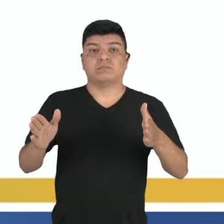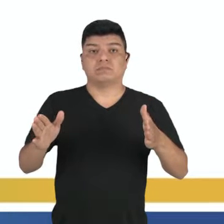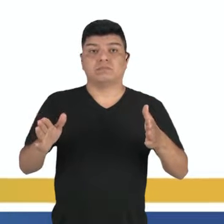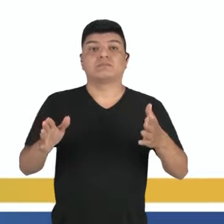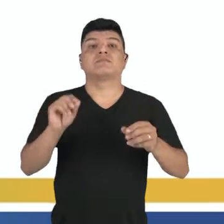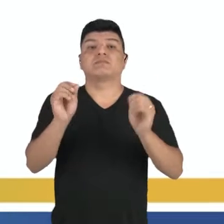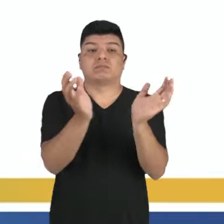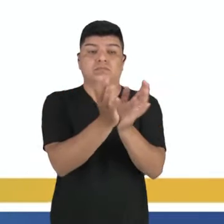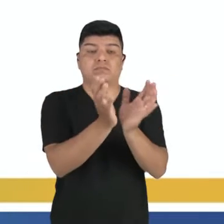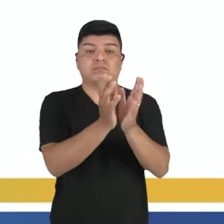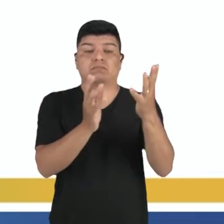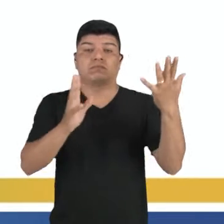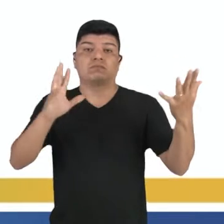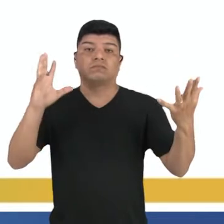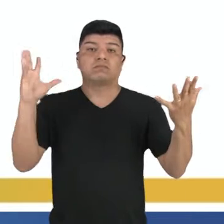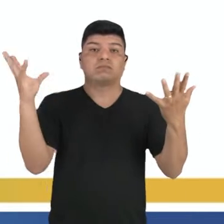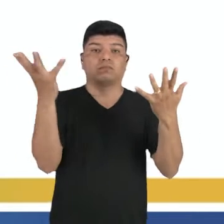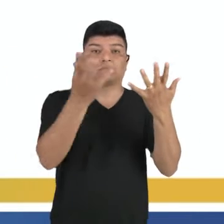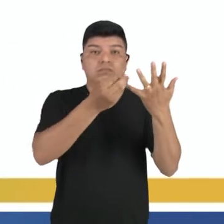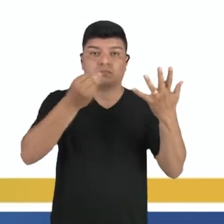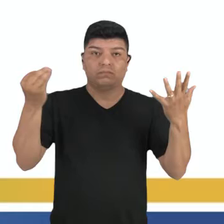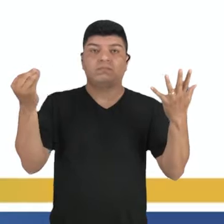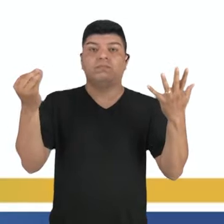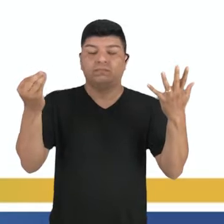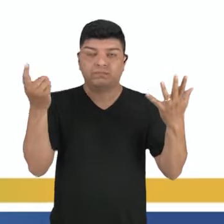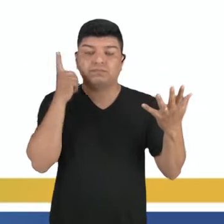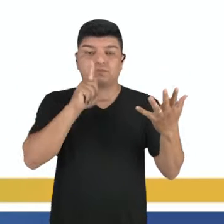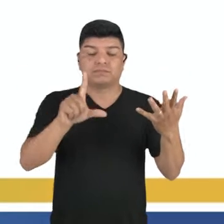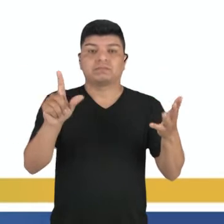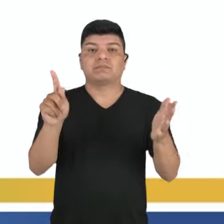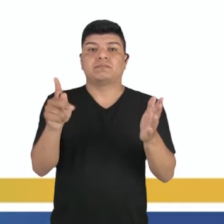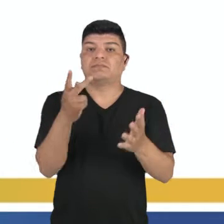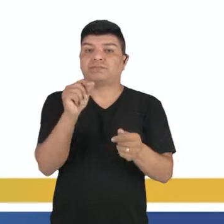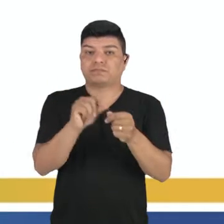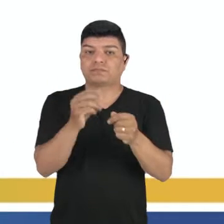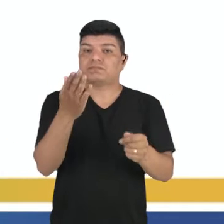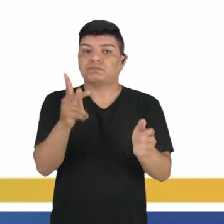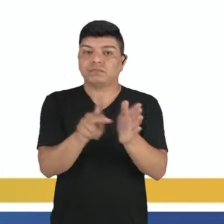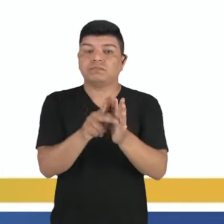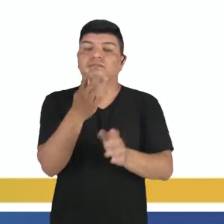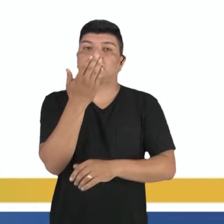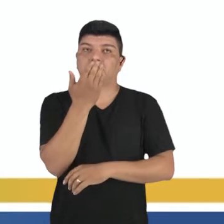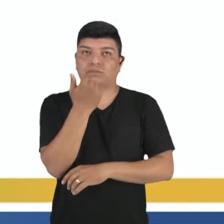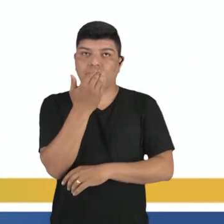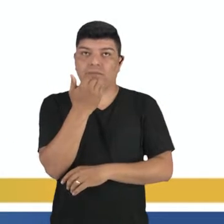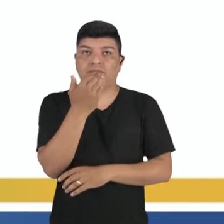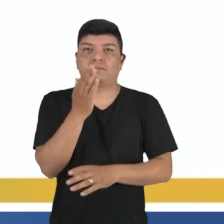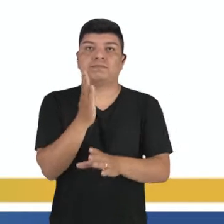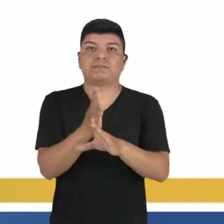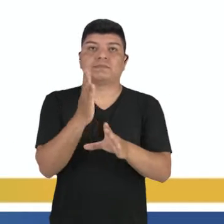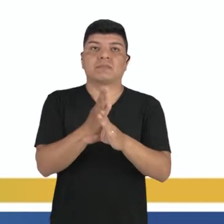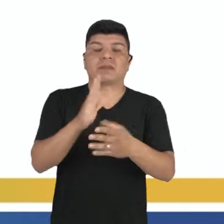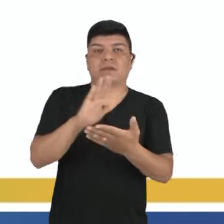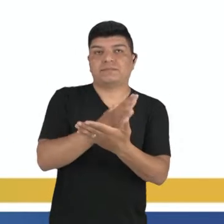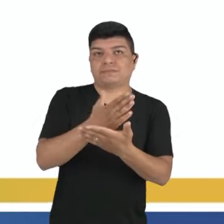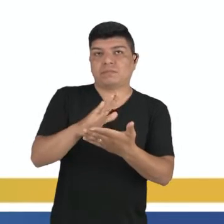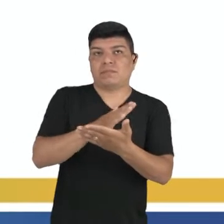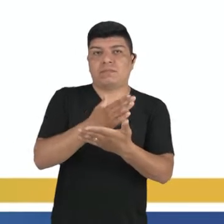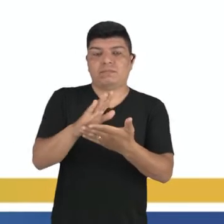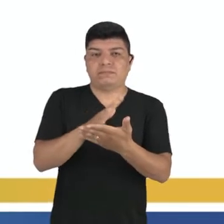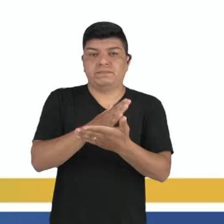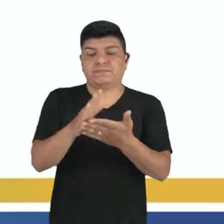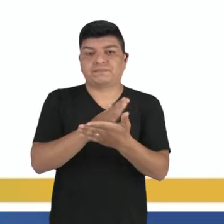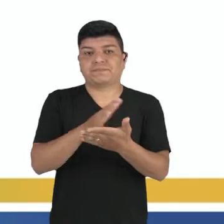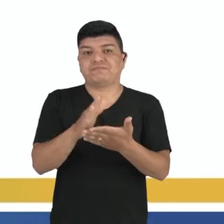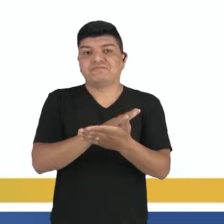é como os animais que são autotróficos eles conseguem produzir o seu próprio alimento é através de compostos orgânicos